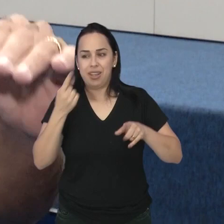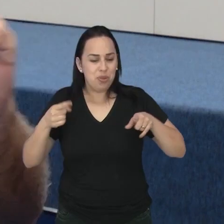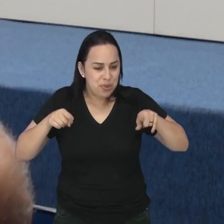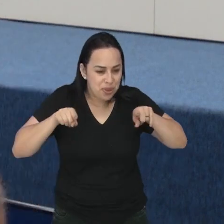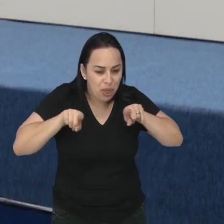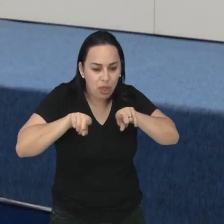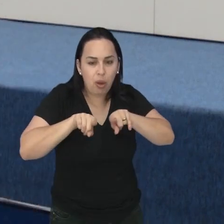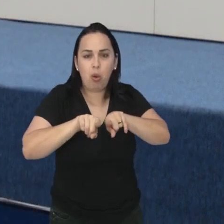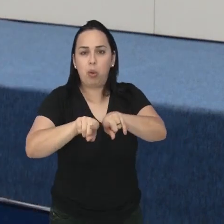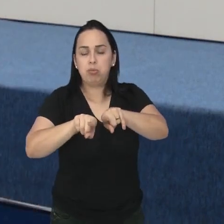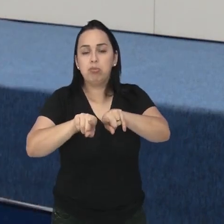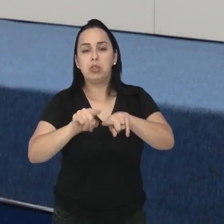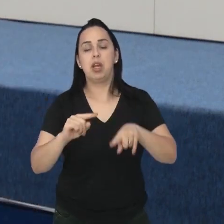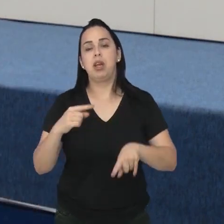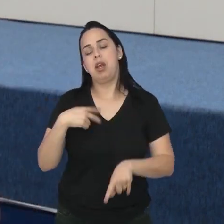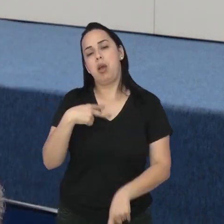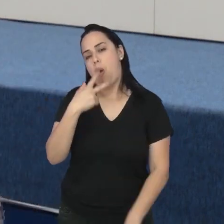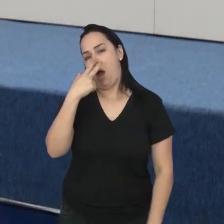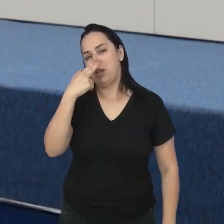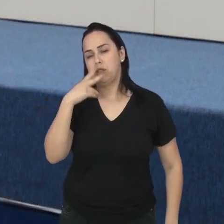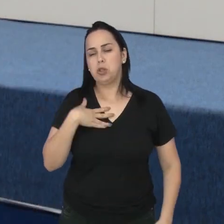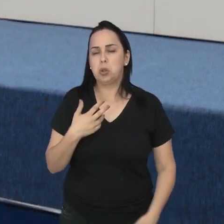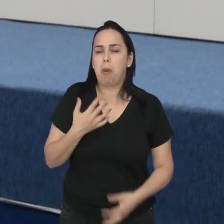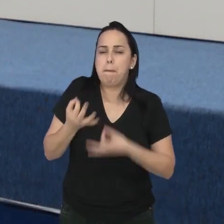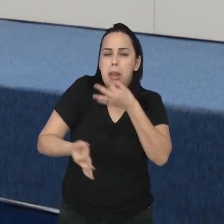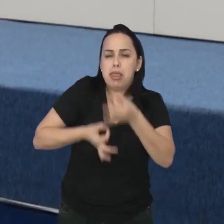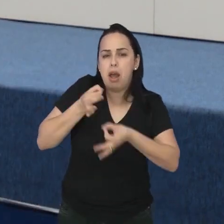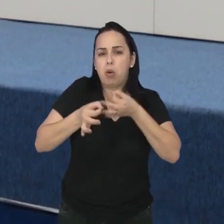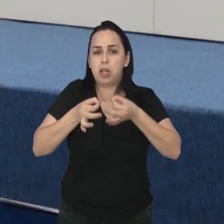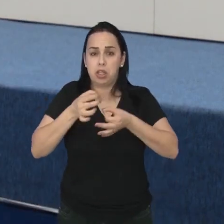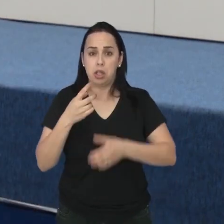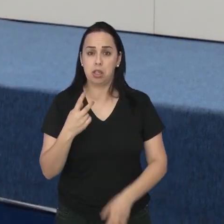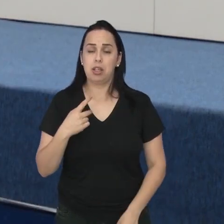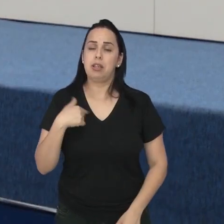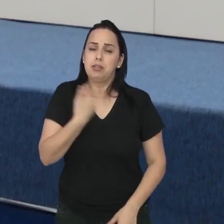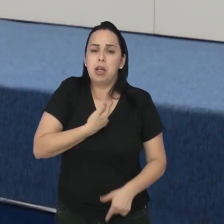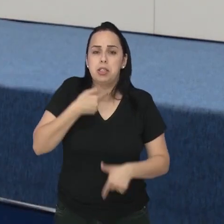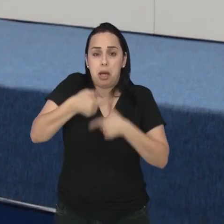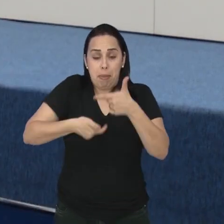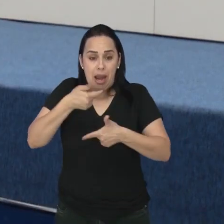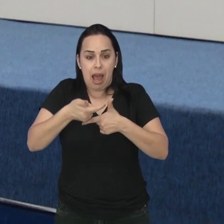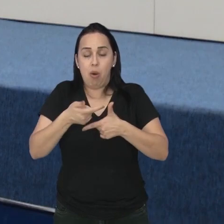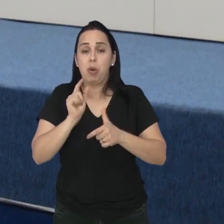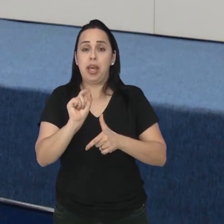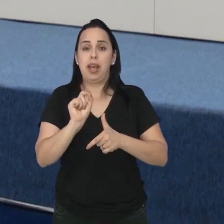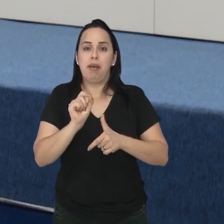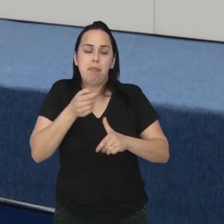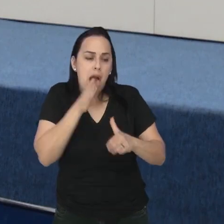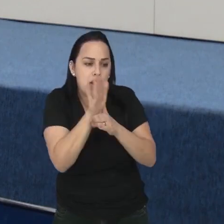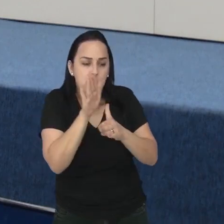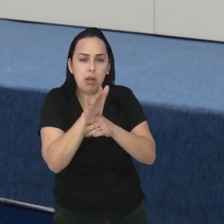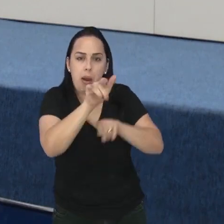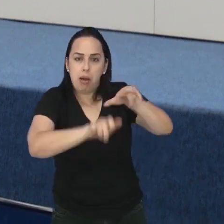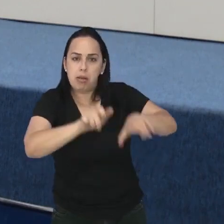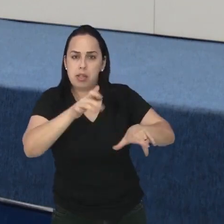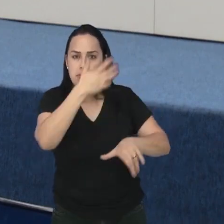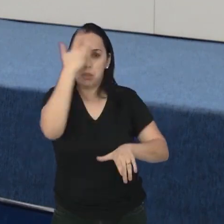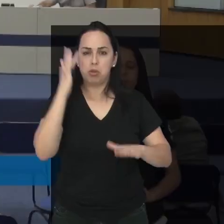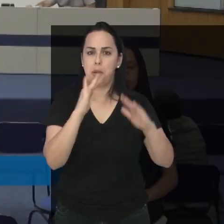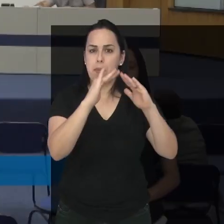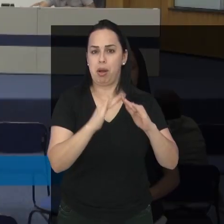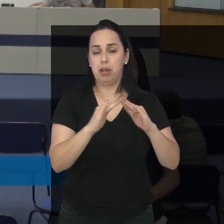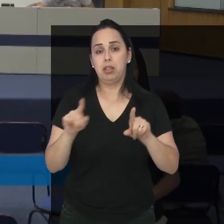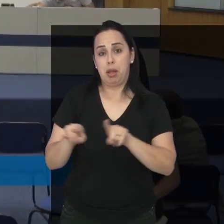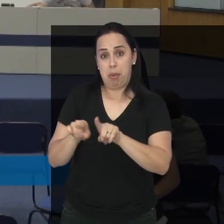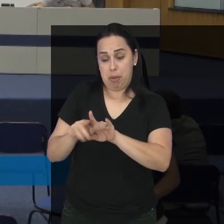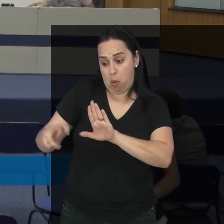na mesma direção. Eu acho que a gente tem que trabalhar numa linha que vai ajudar a população a resolver o problema.